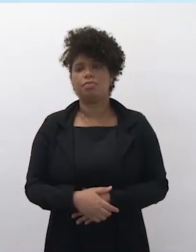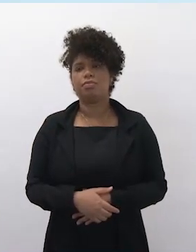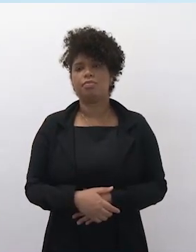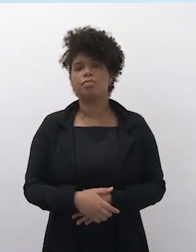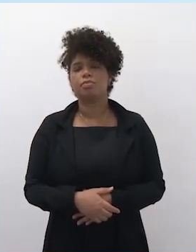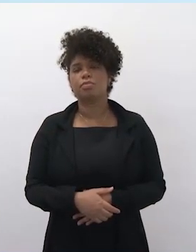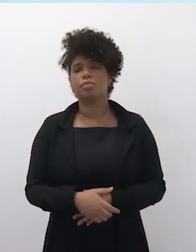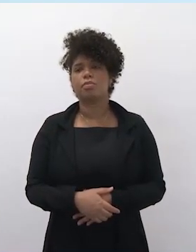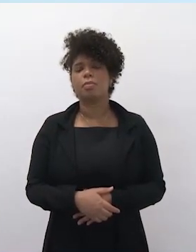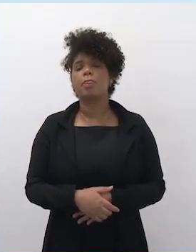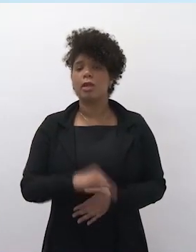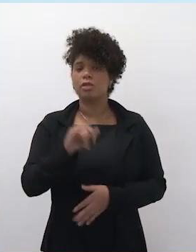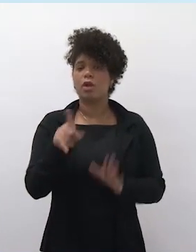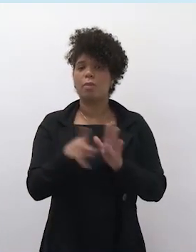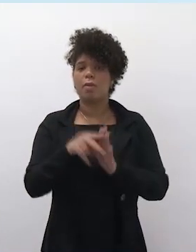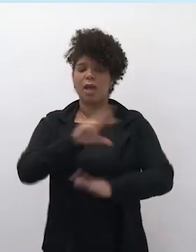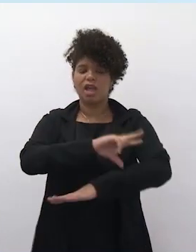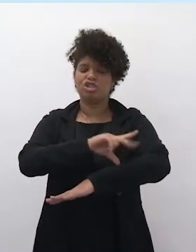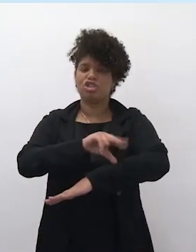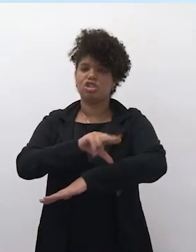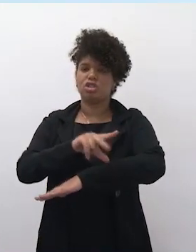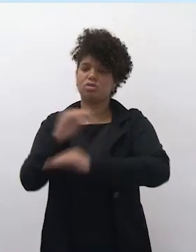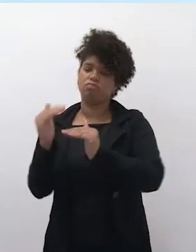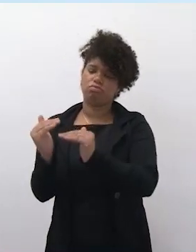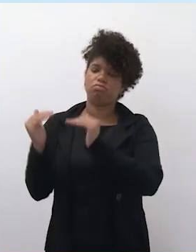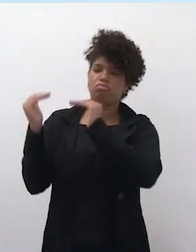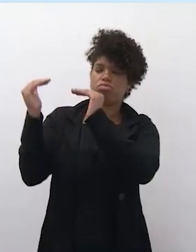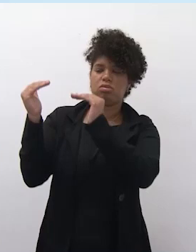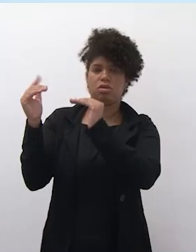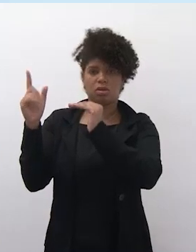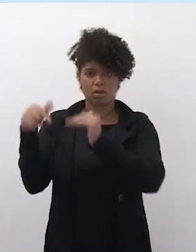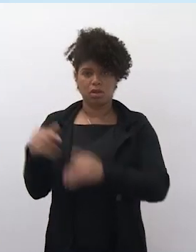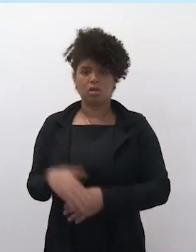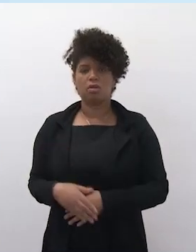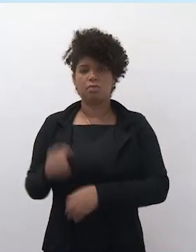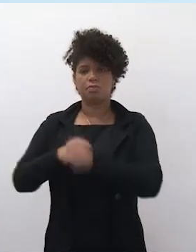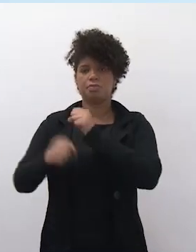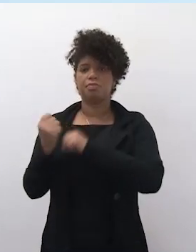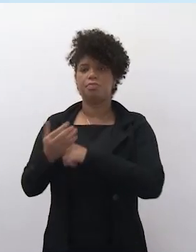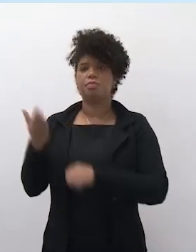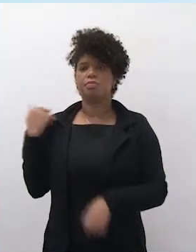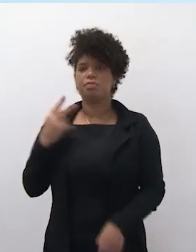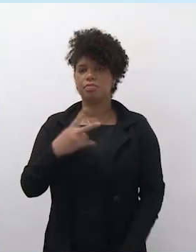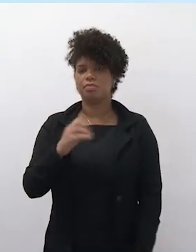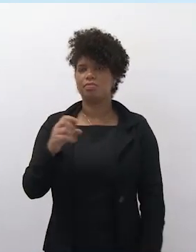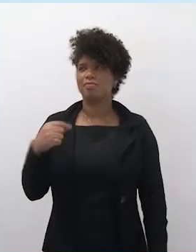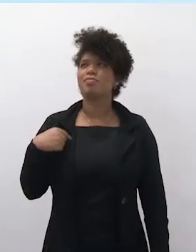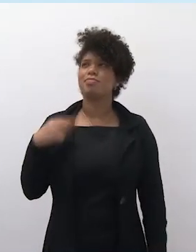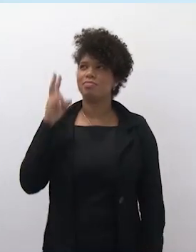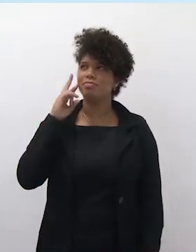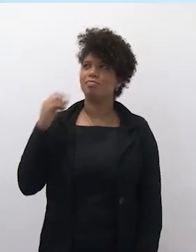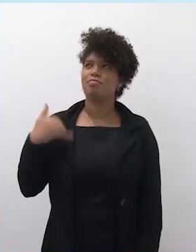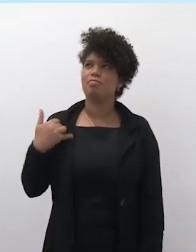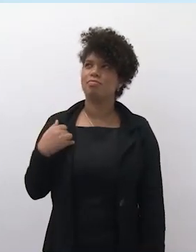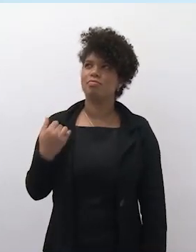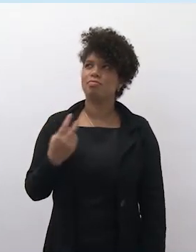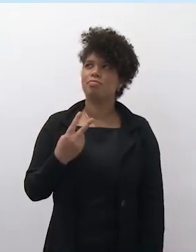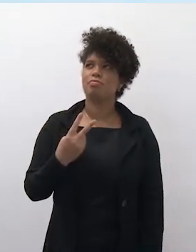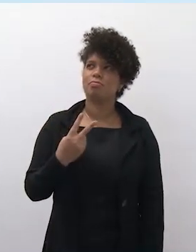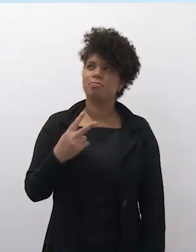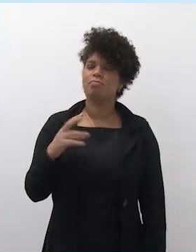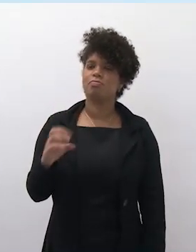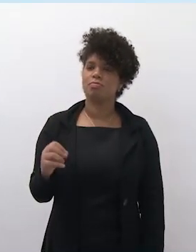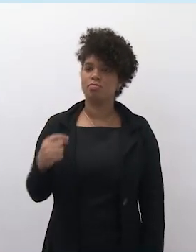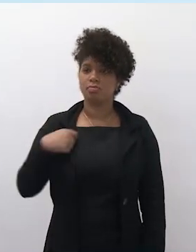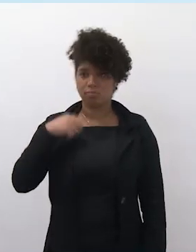disso ser etnocêntrico, como eu estava falando, no ano 2000, né, eu me lembro bem, eu tinha meus 20 anos, eu lembro